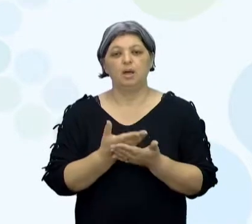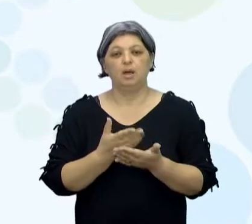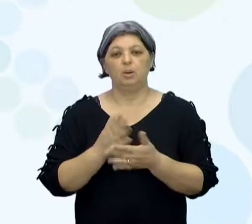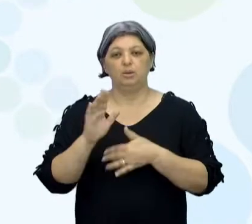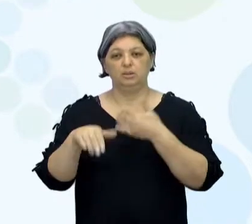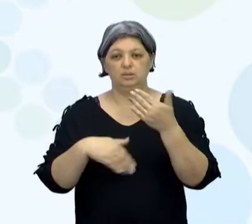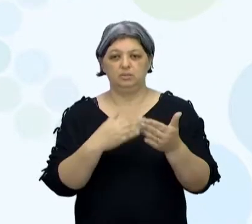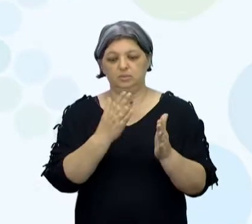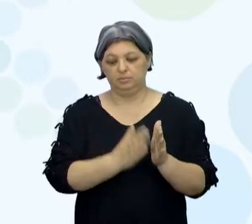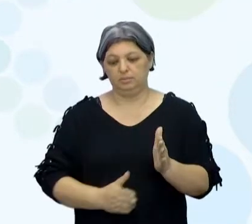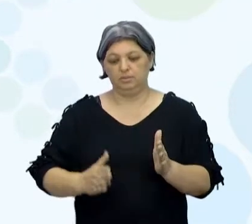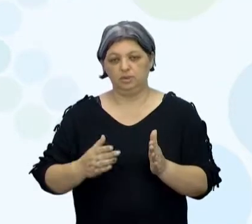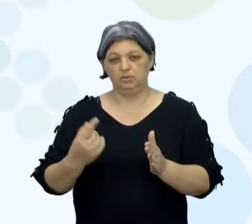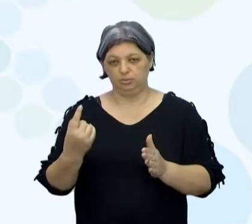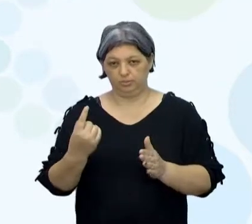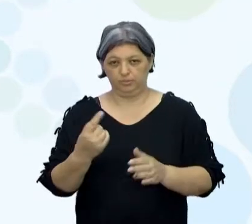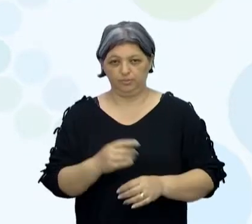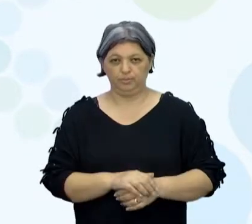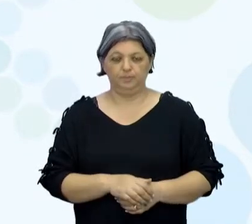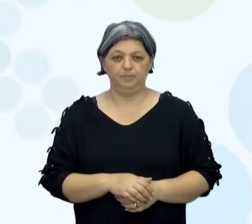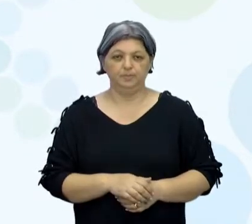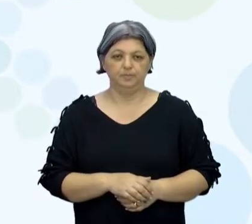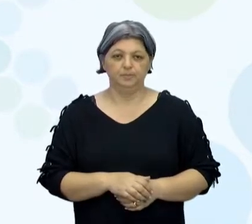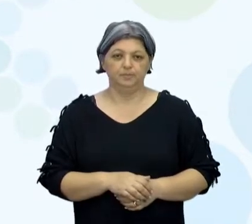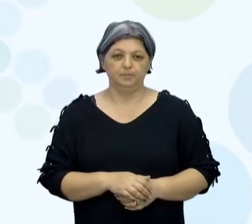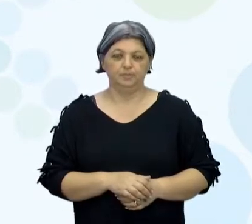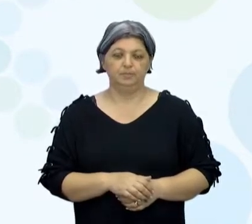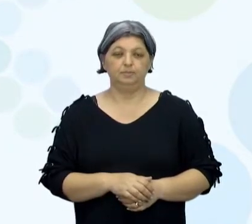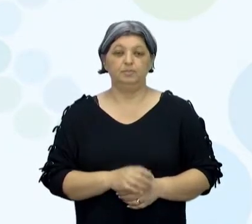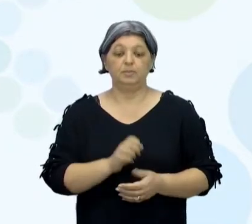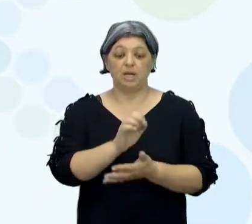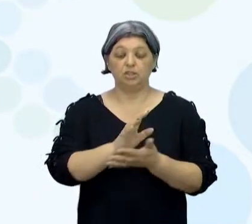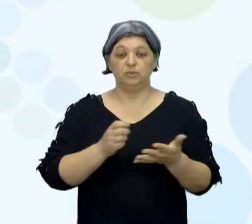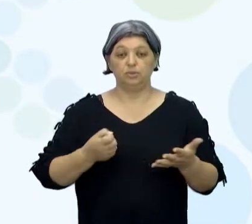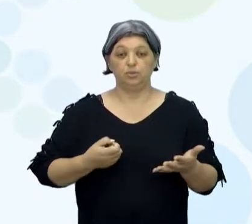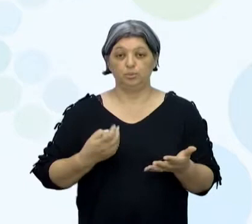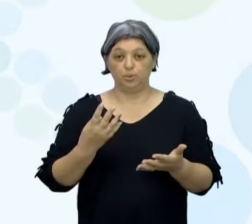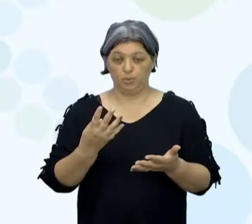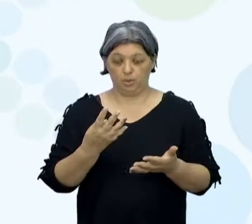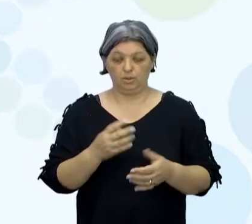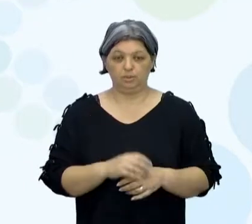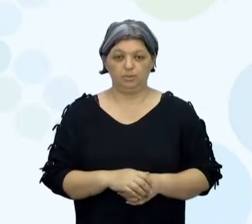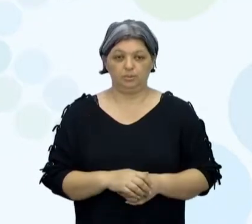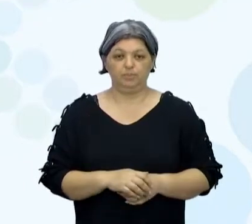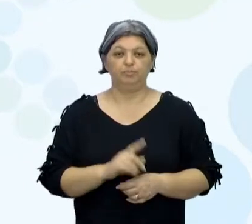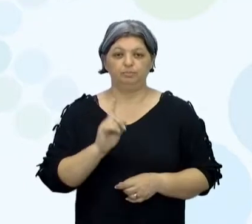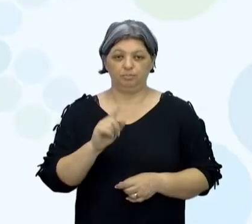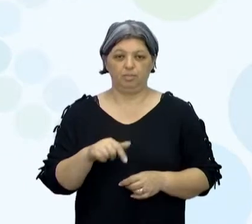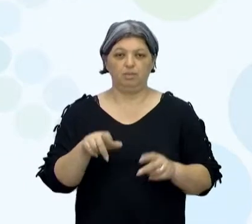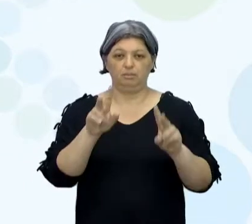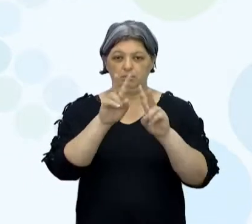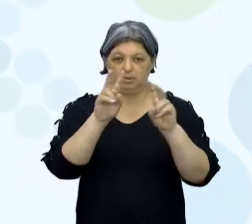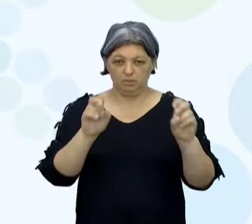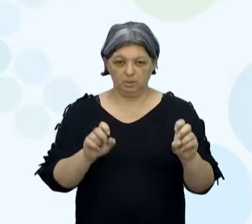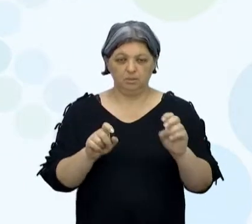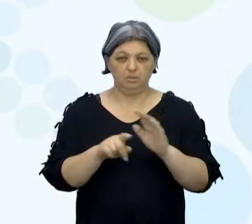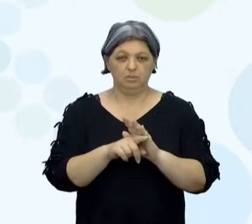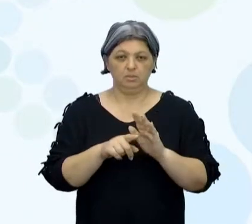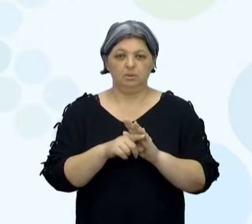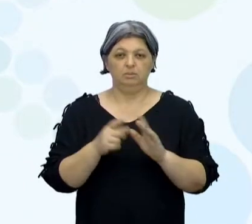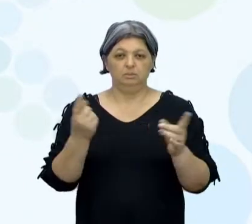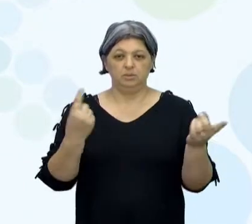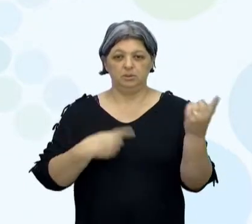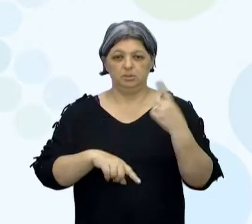parte 1 e essa atividade 4 ela faz parte aí do nosso aprofundamento superar